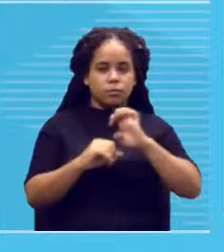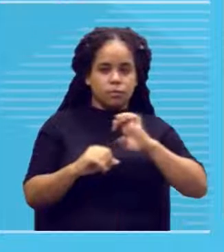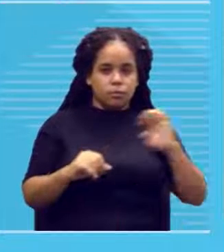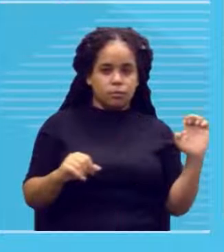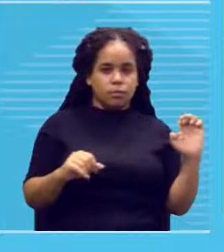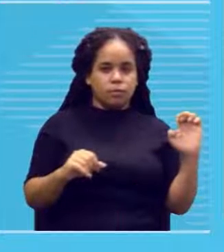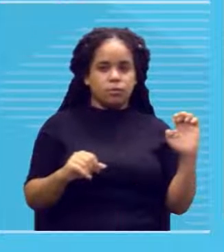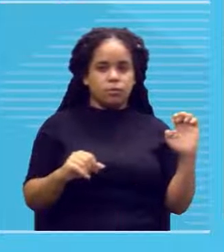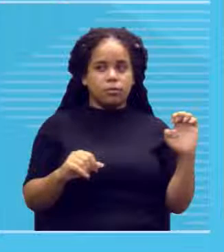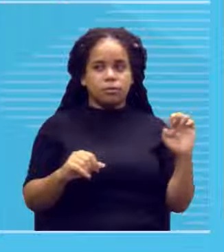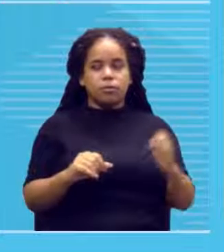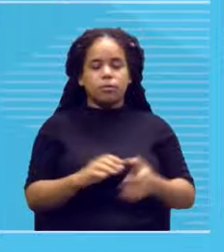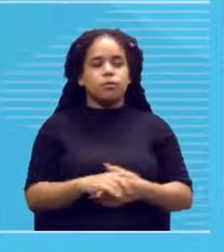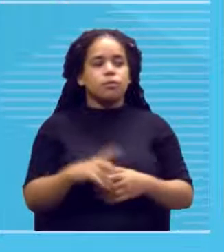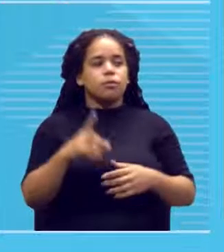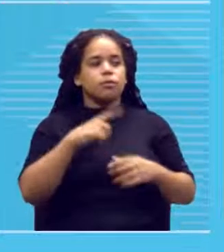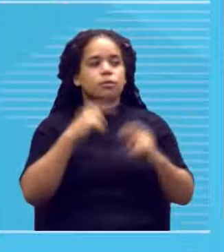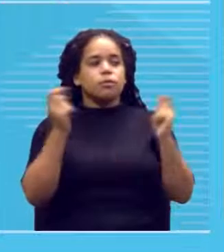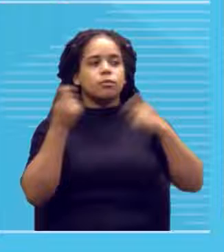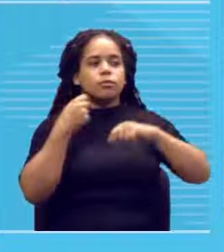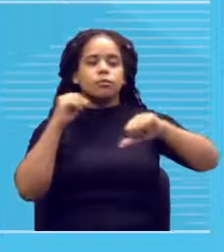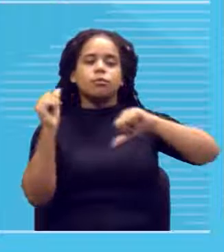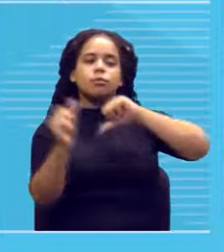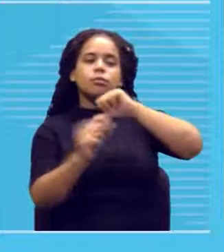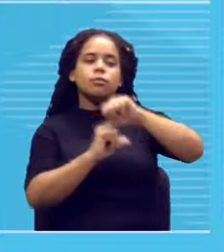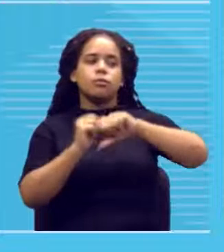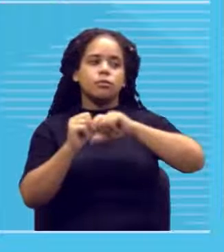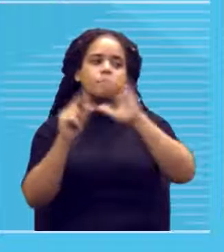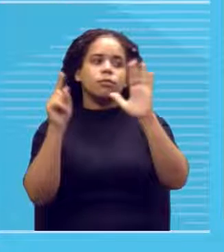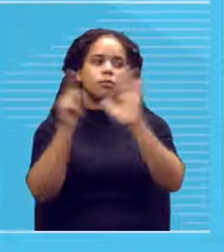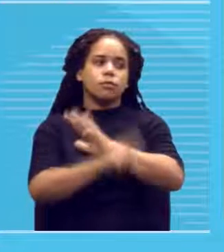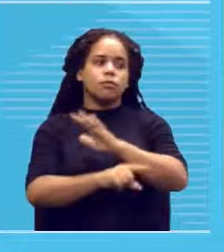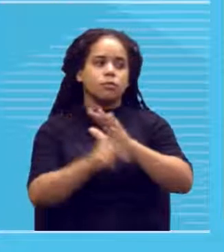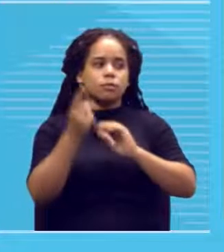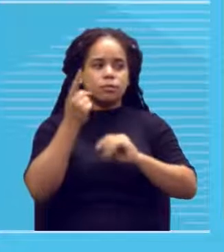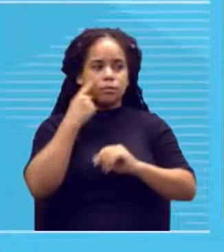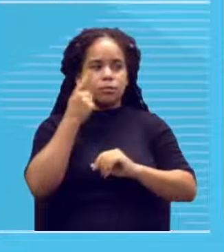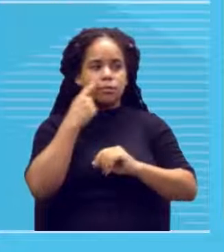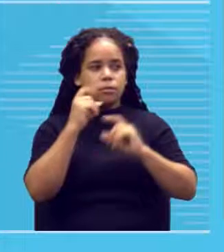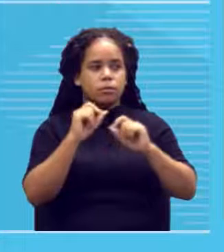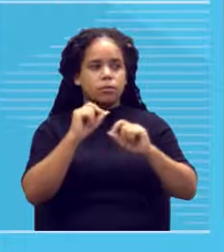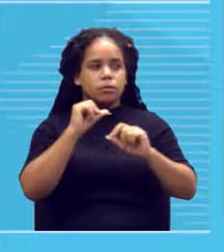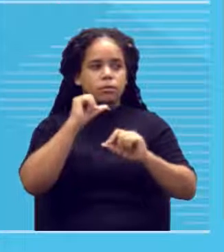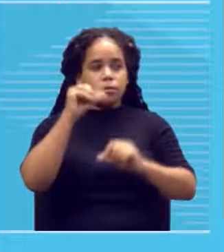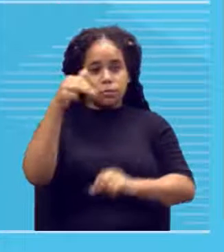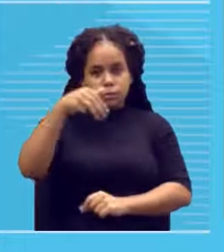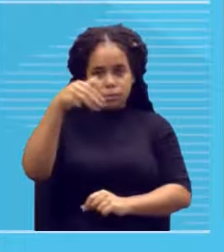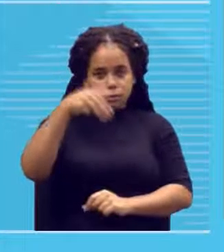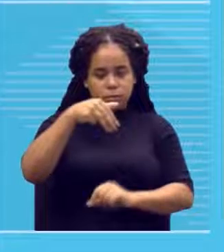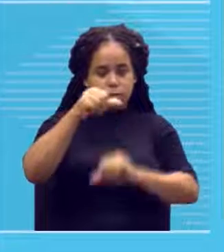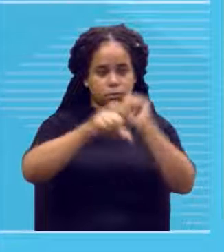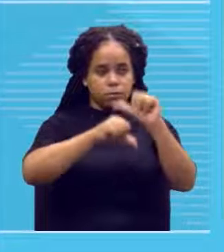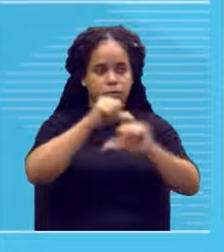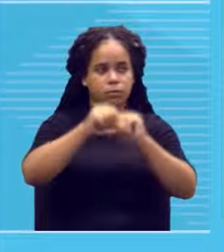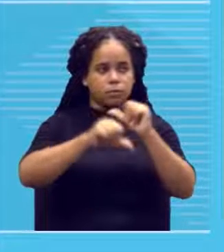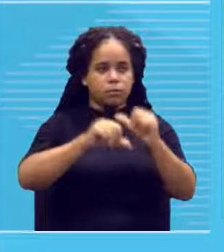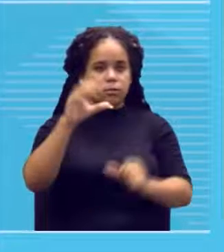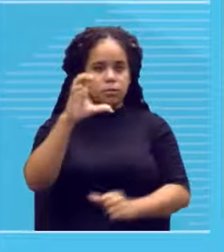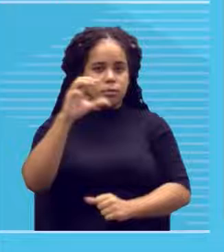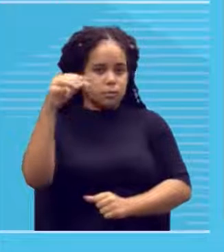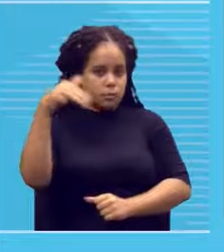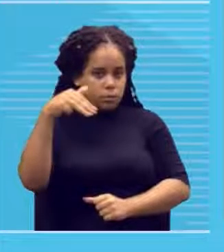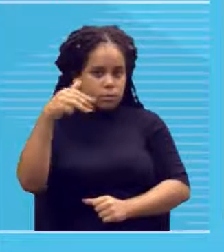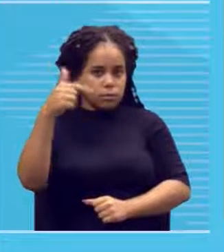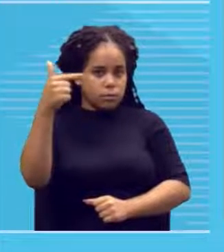né eu tô transformando volta aqui na pergunta eu tô transformando de metro quadrado para centímetro